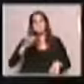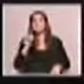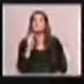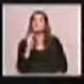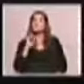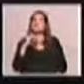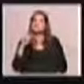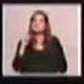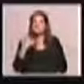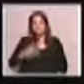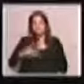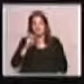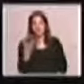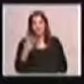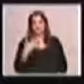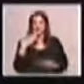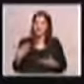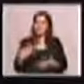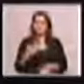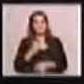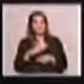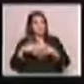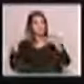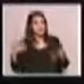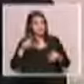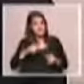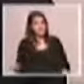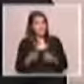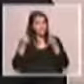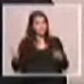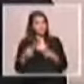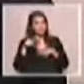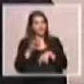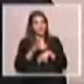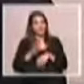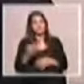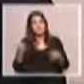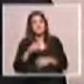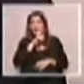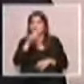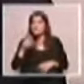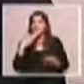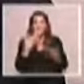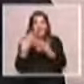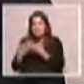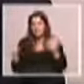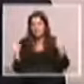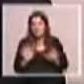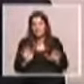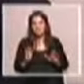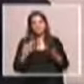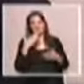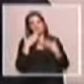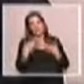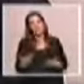de outubro. Obrigada. Grandes festas e, sobretudo, muita promoção desta doença que, de facto, relembro, não é contagiosa. Muito obrigada, Vítor,